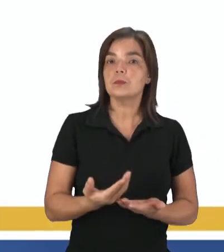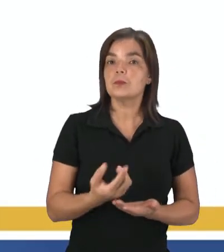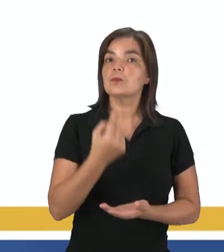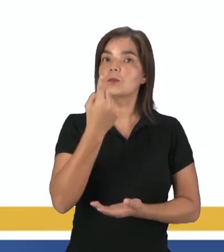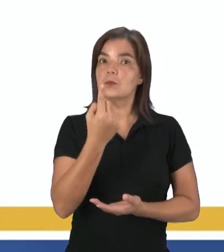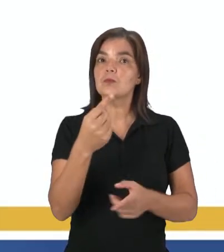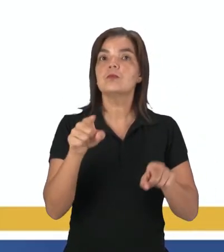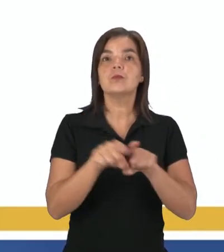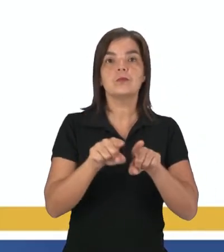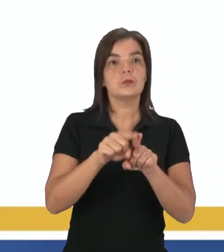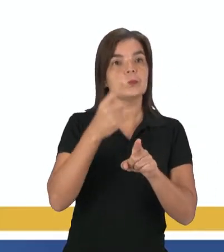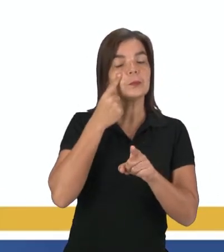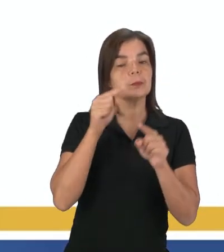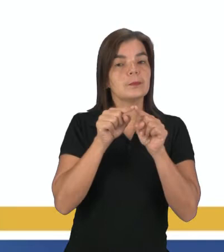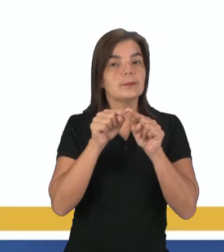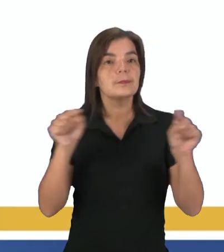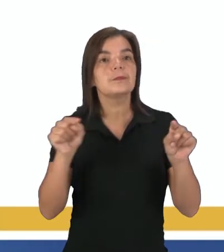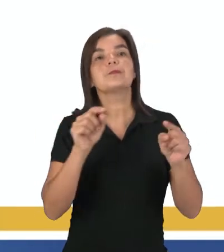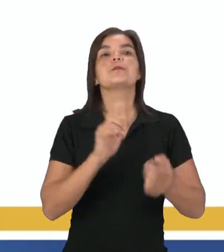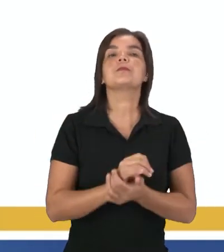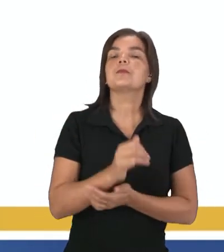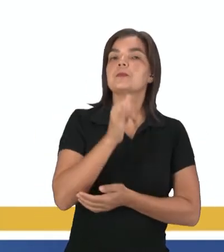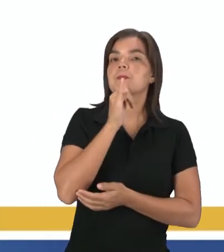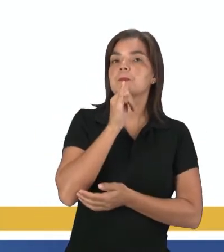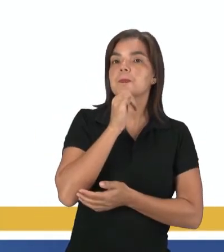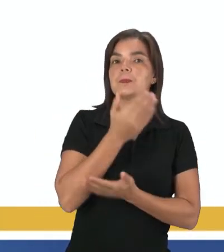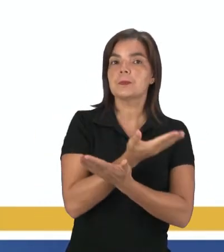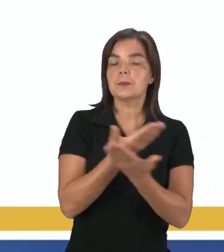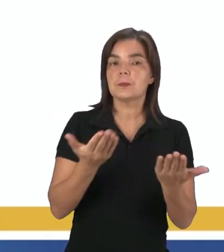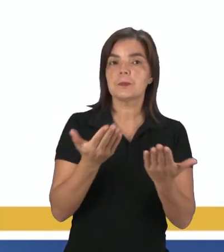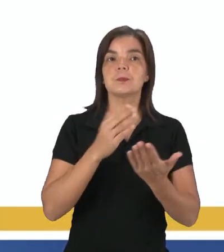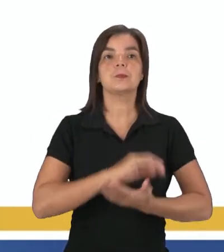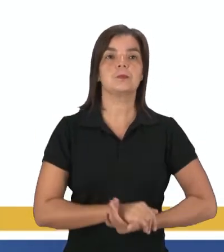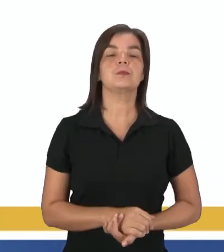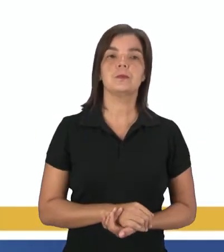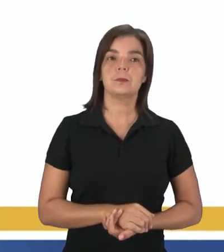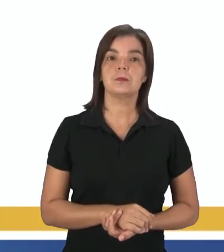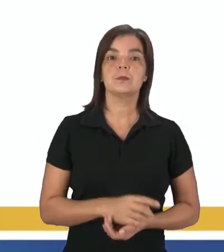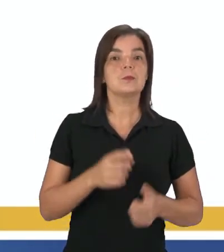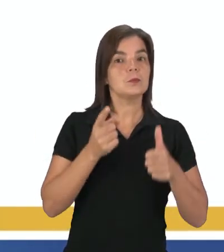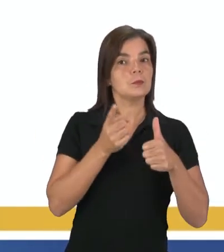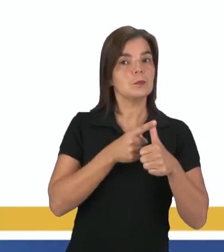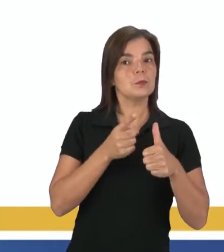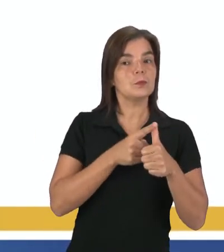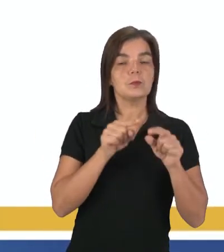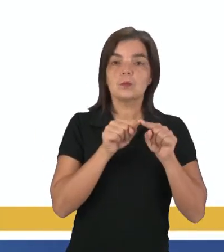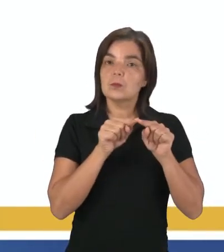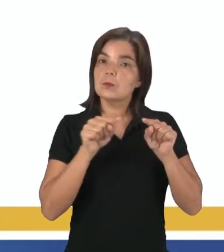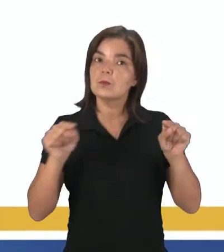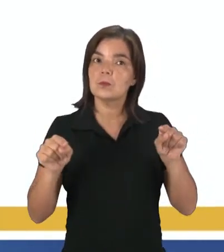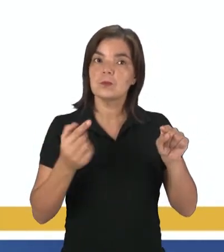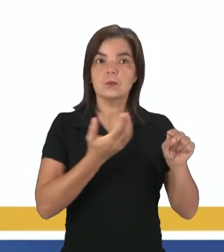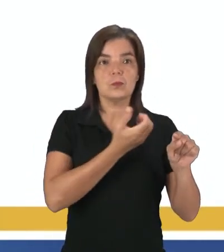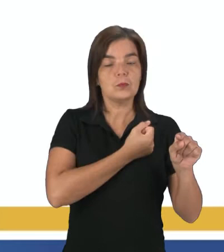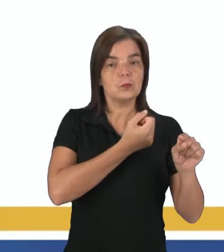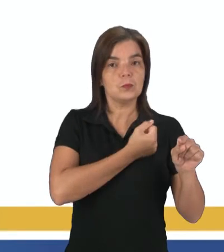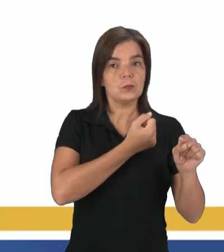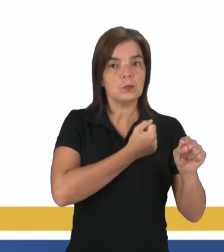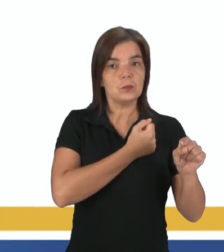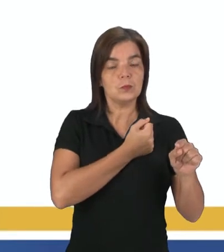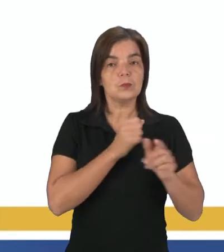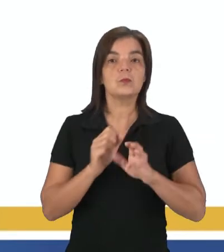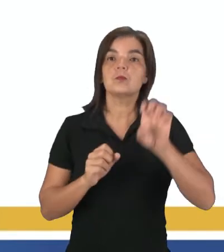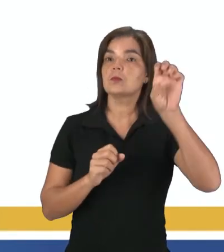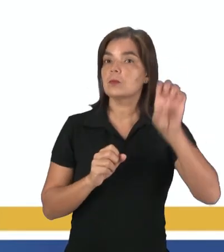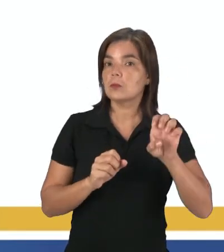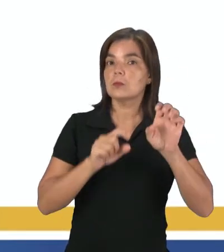lugar do 1 na reta numérica, como pode aparecer aqui, né? Ou seja, eu primeiro vou representar o meu número que está à esquerda da